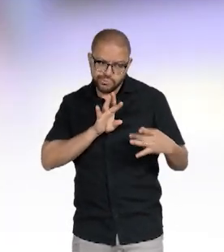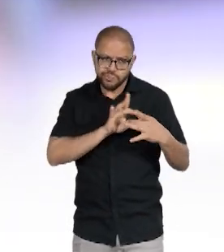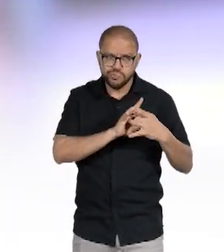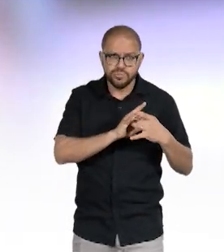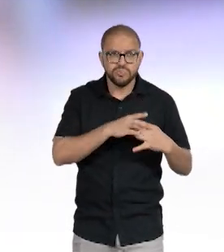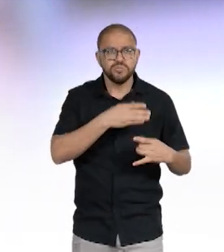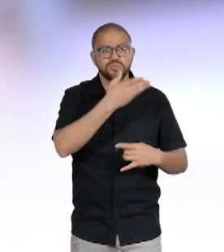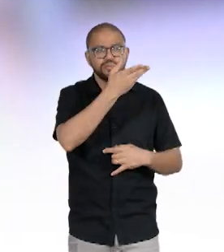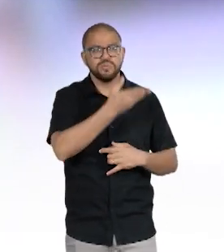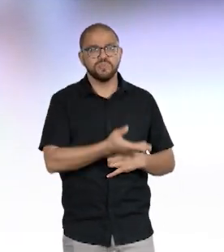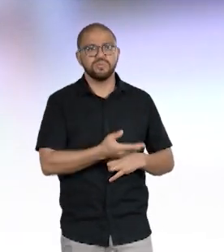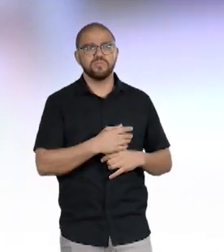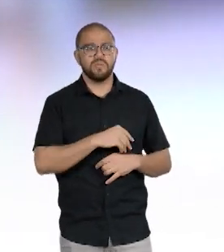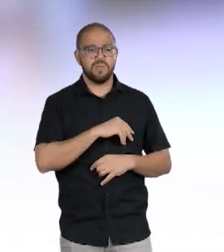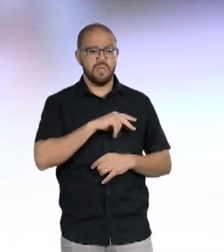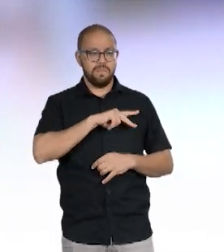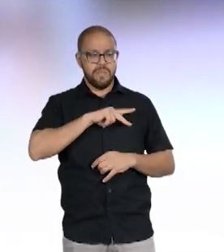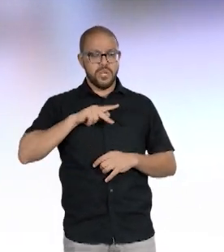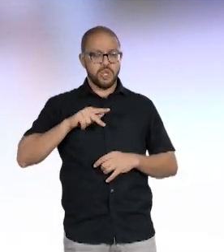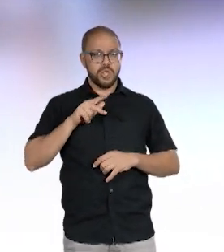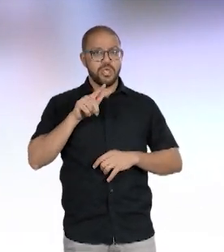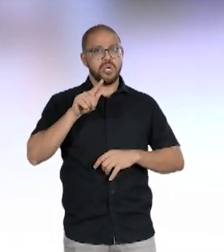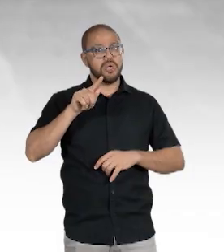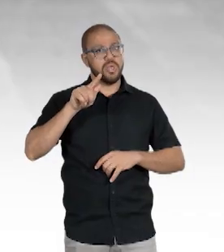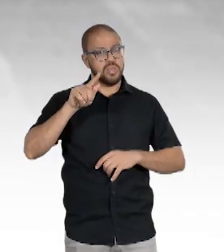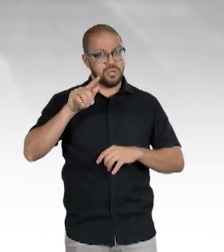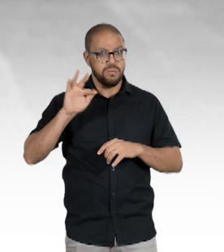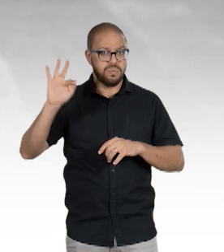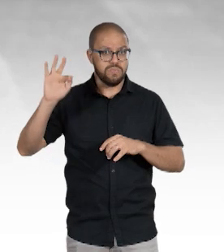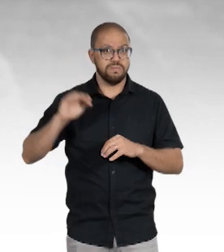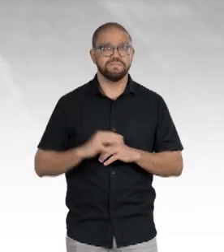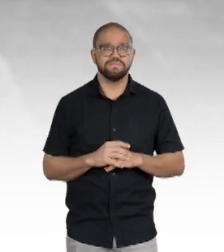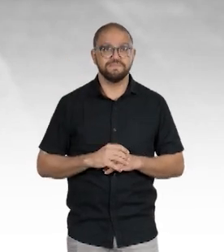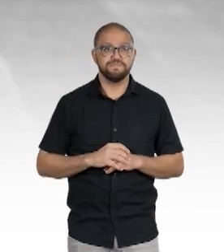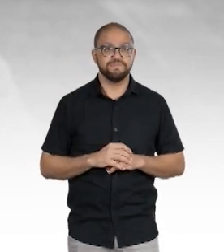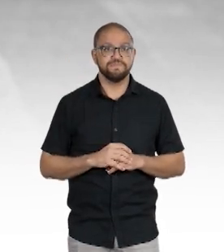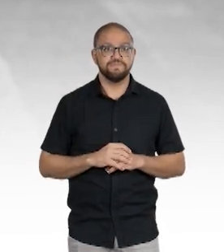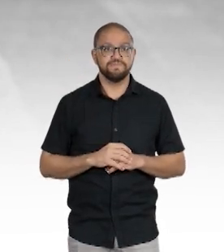vinculada aqui à Procuradoria-Geral da República.